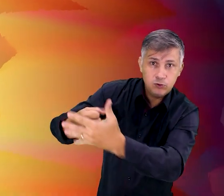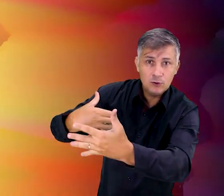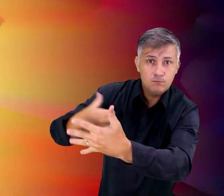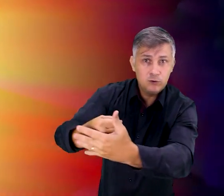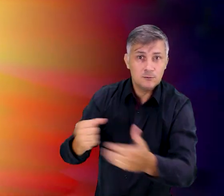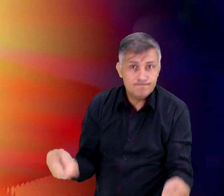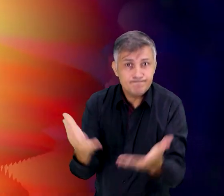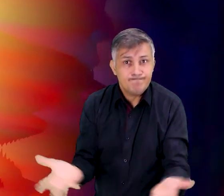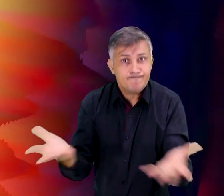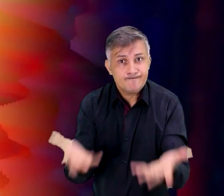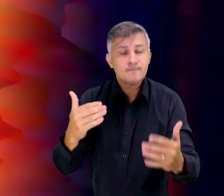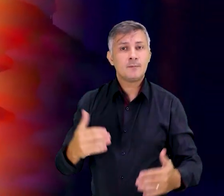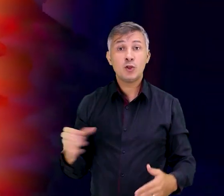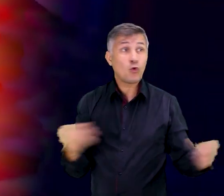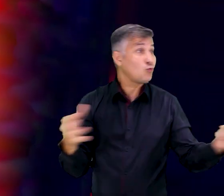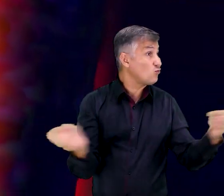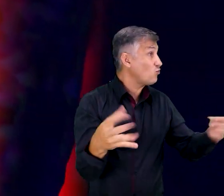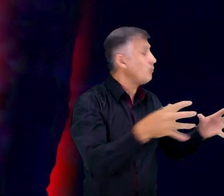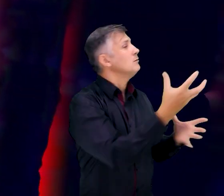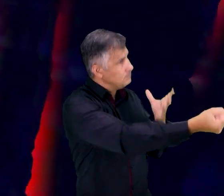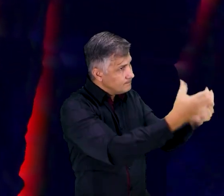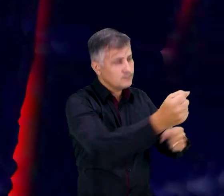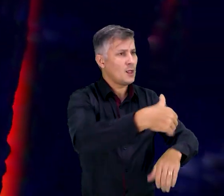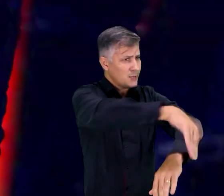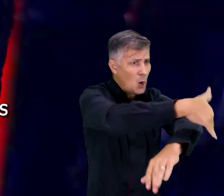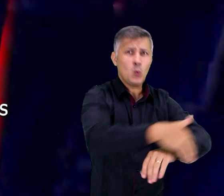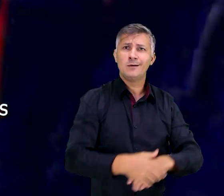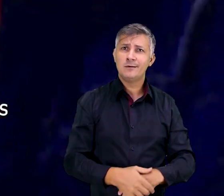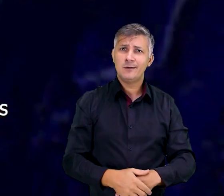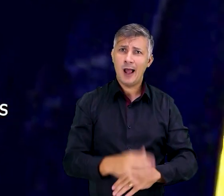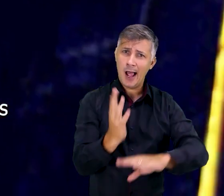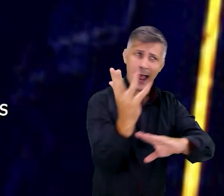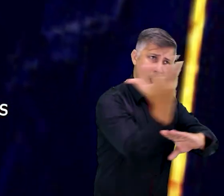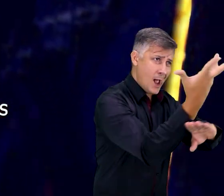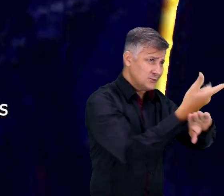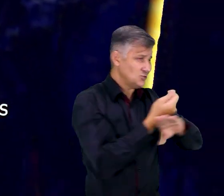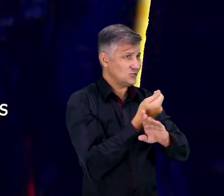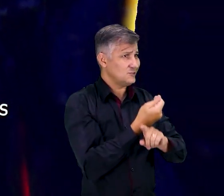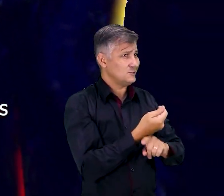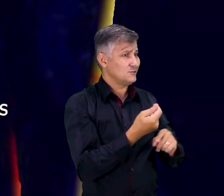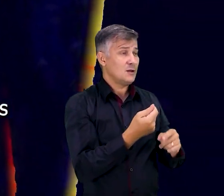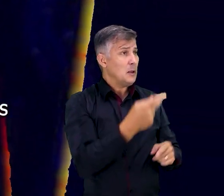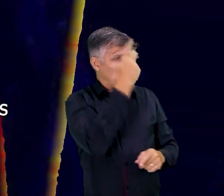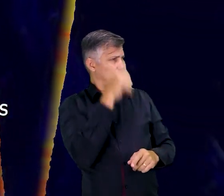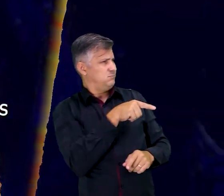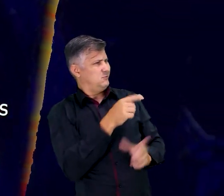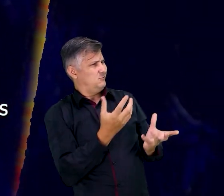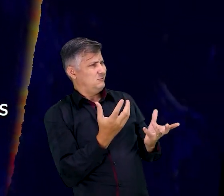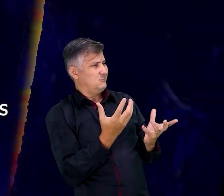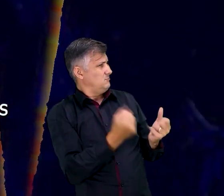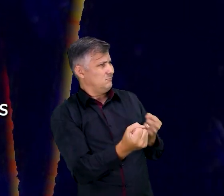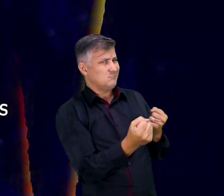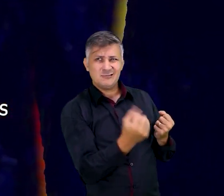mal. Estimula todos os tipos de inovação, seja na arte de rua ou em estilos ainda não compreendidos ou